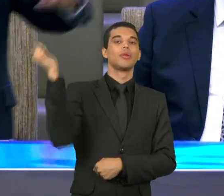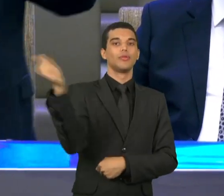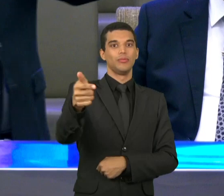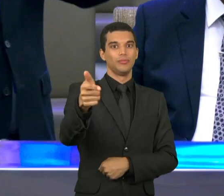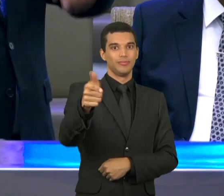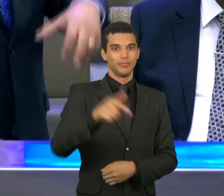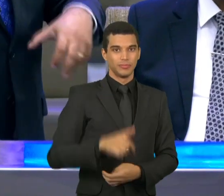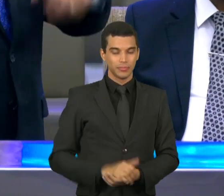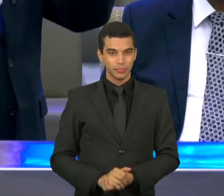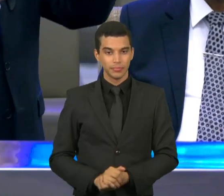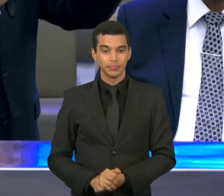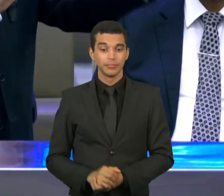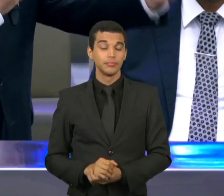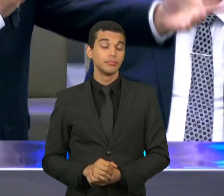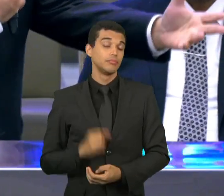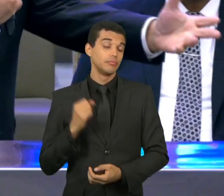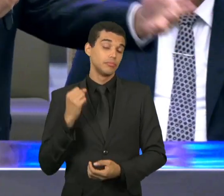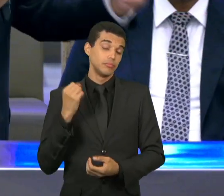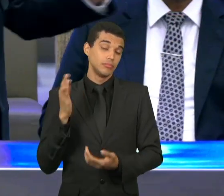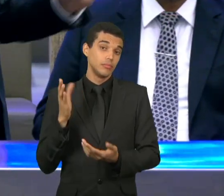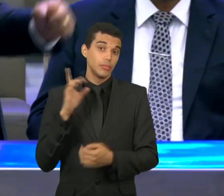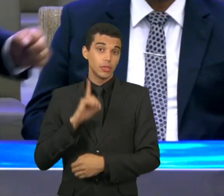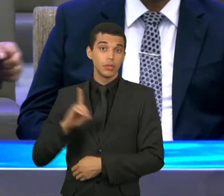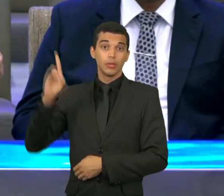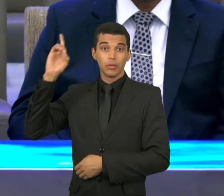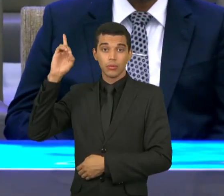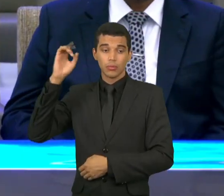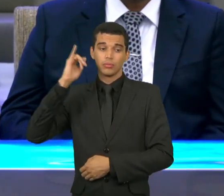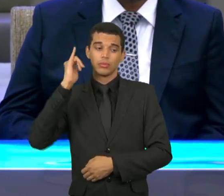E há coisas que ele falou, como a José.